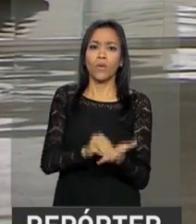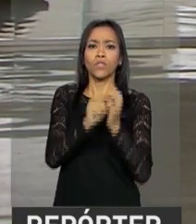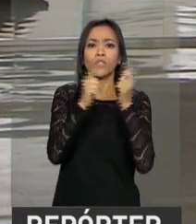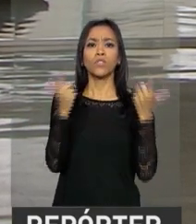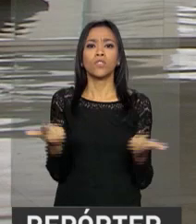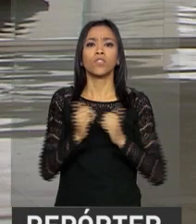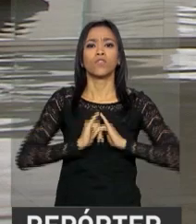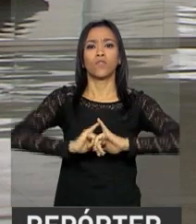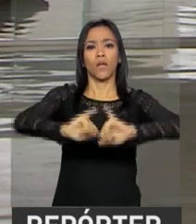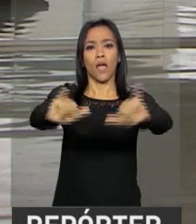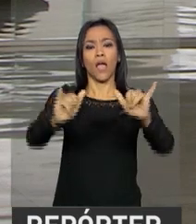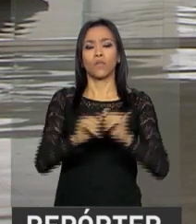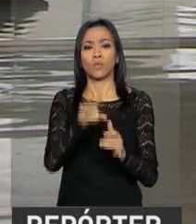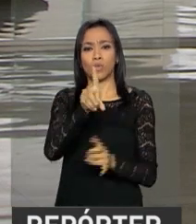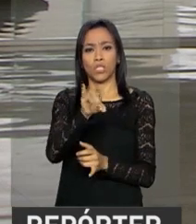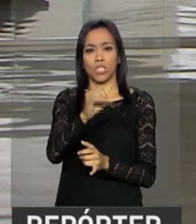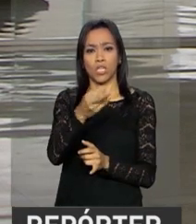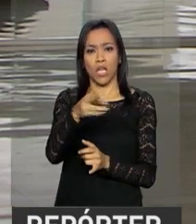decreto